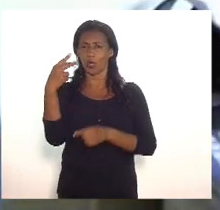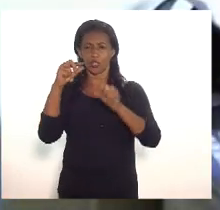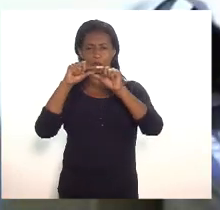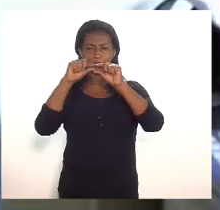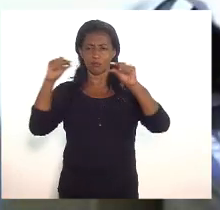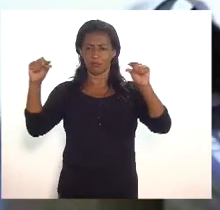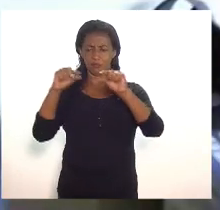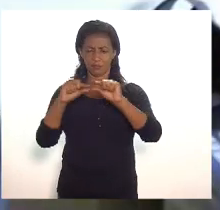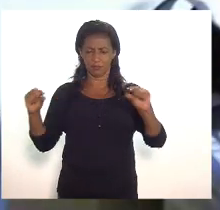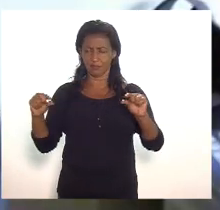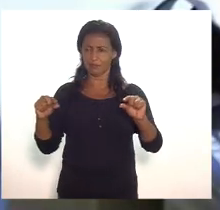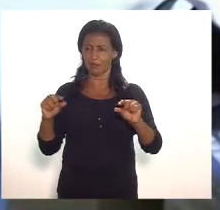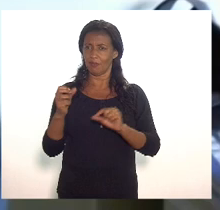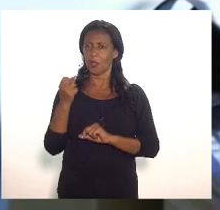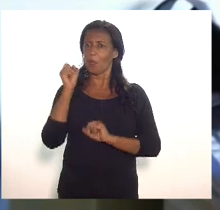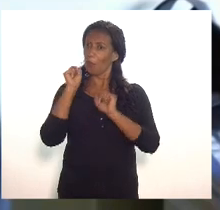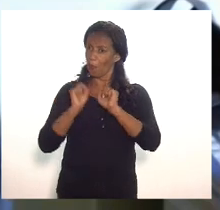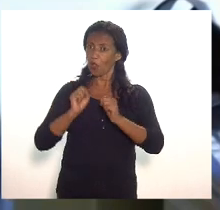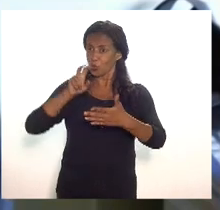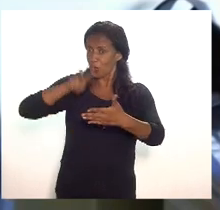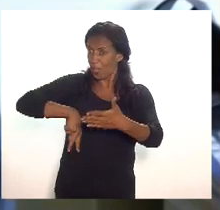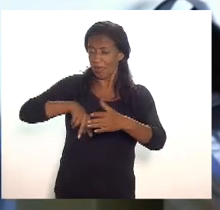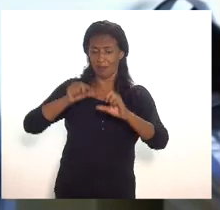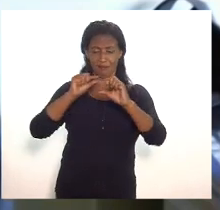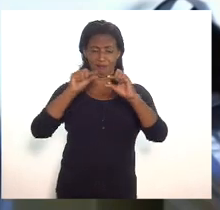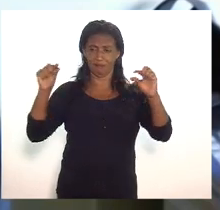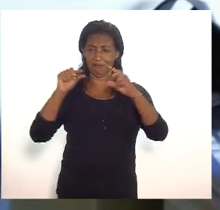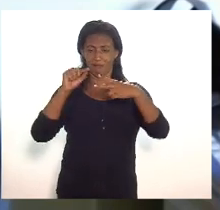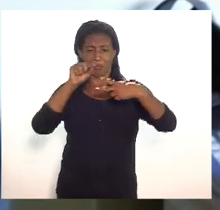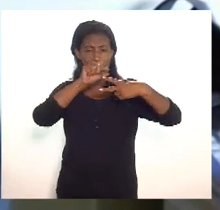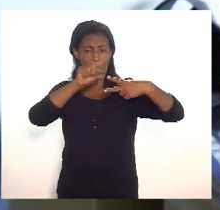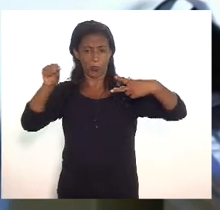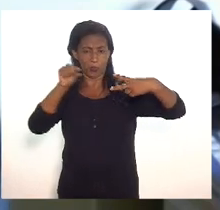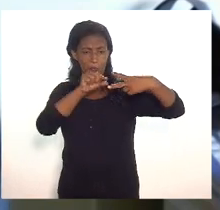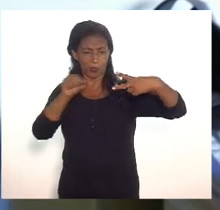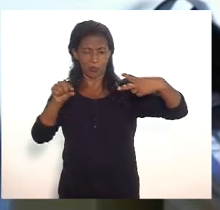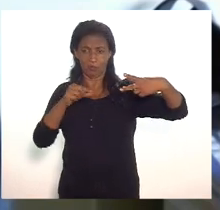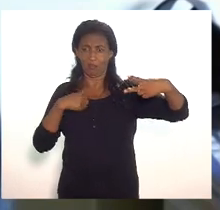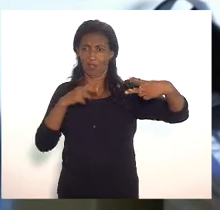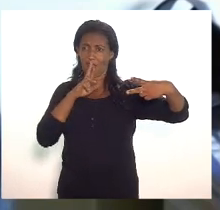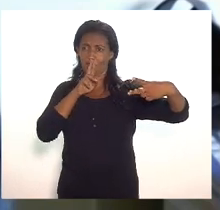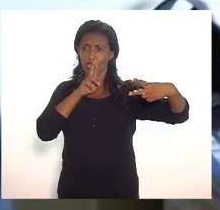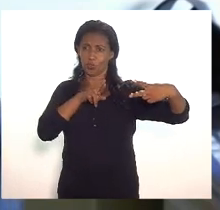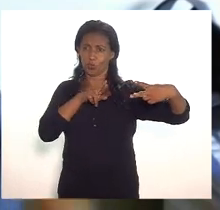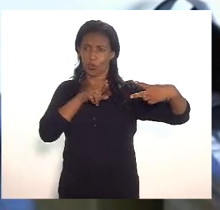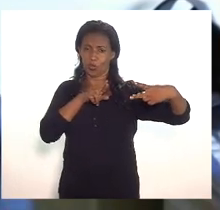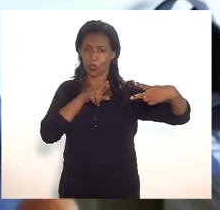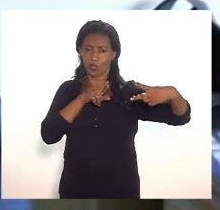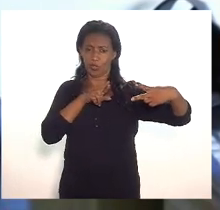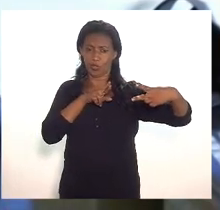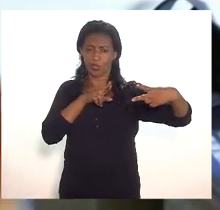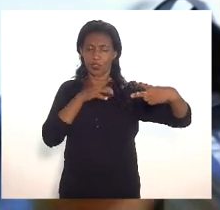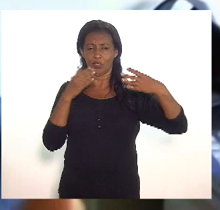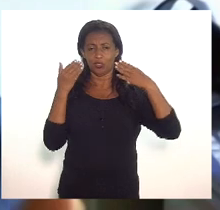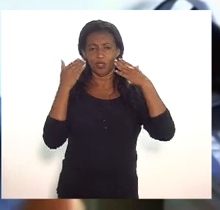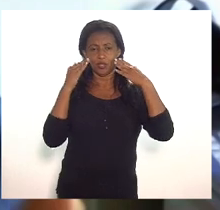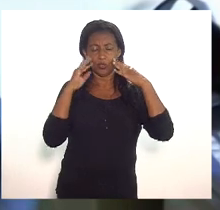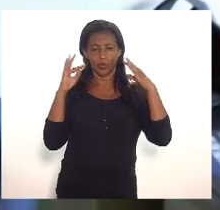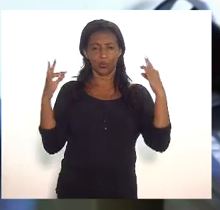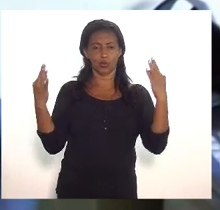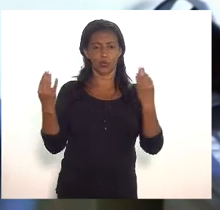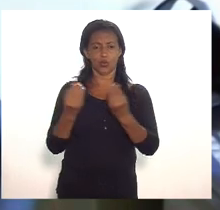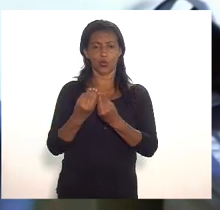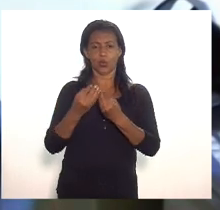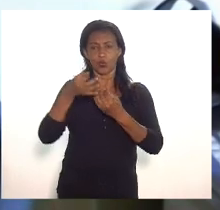Posso até ler aqui as duas linhas. Decisão. Cito os representantes,